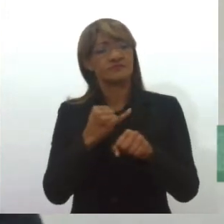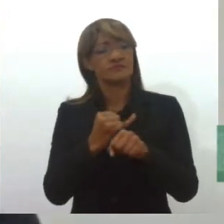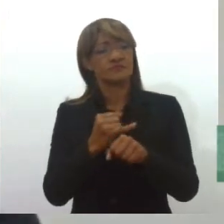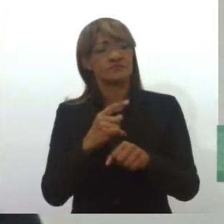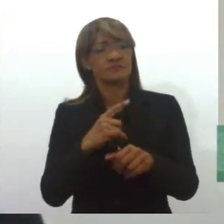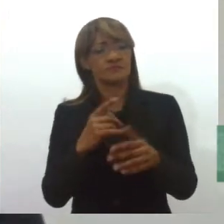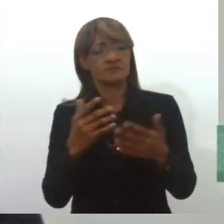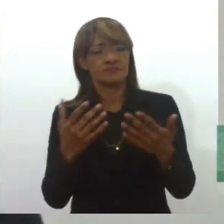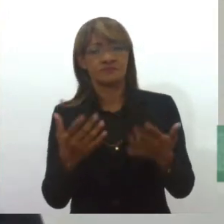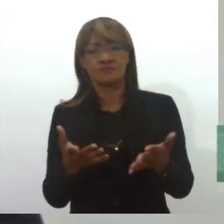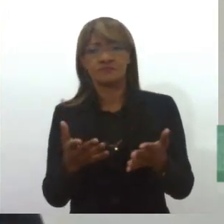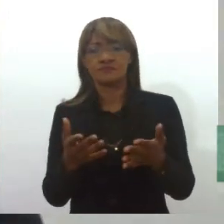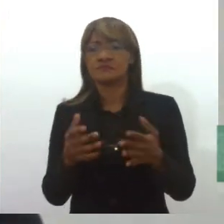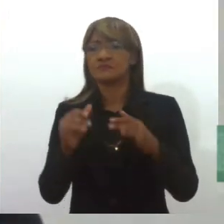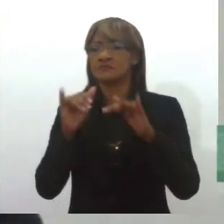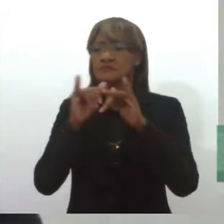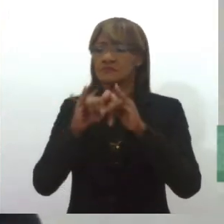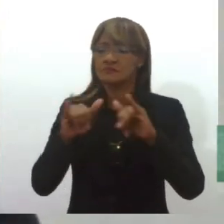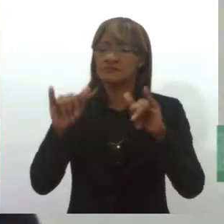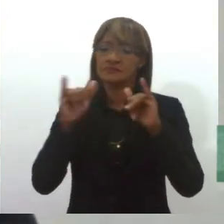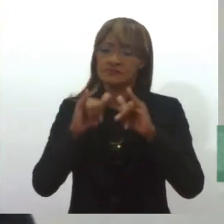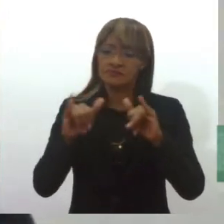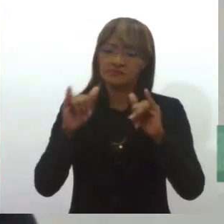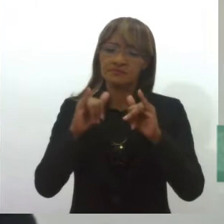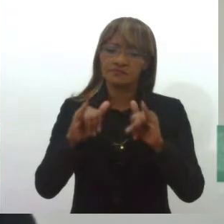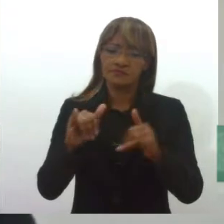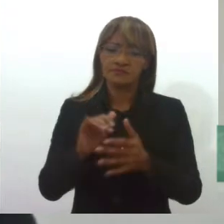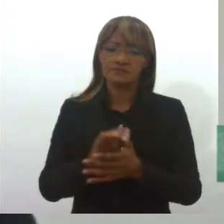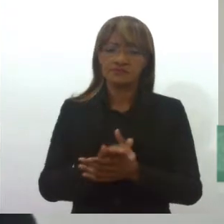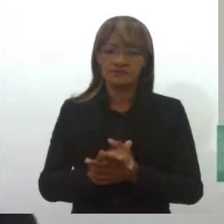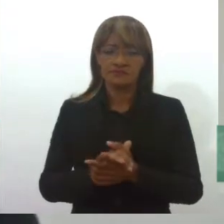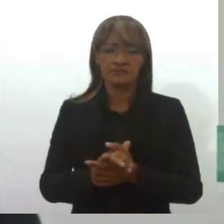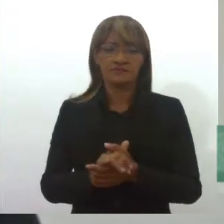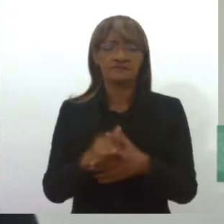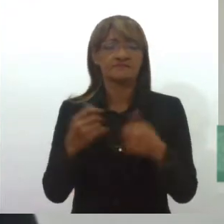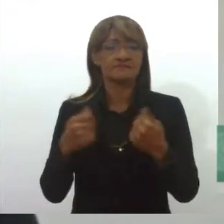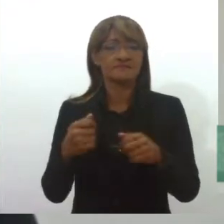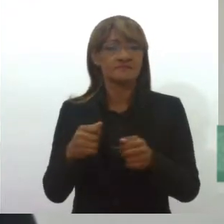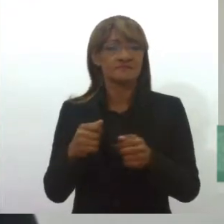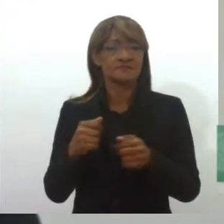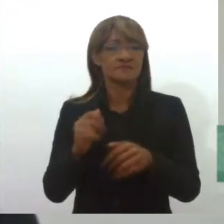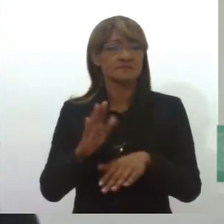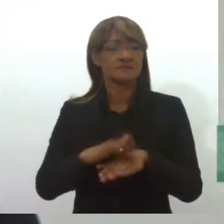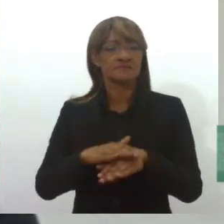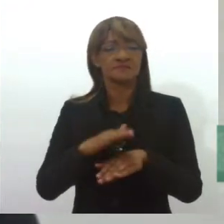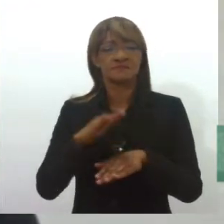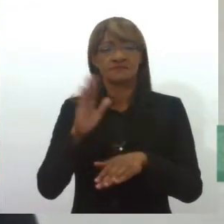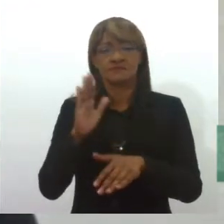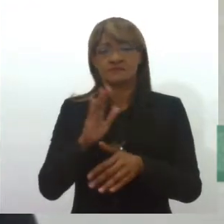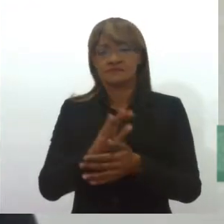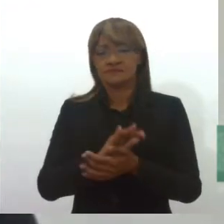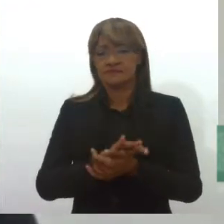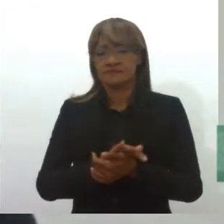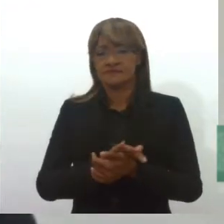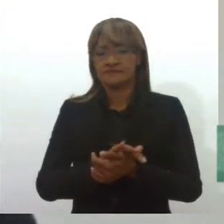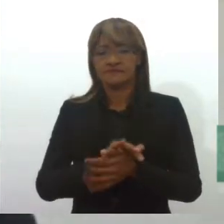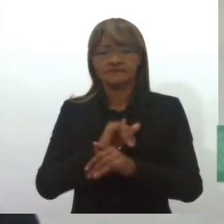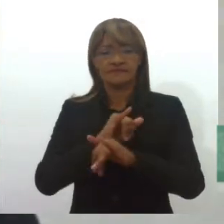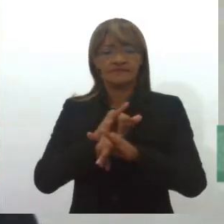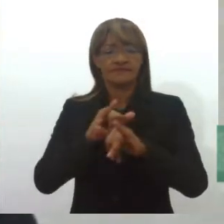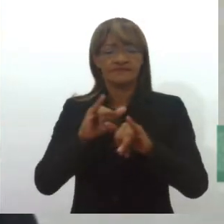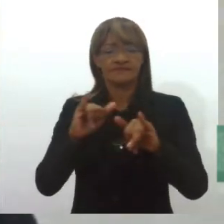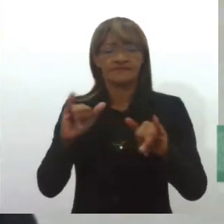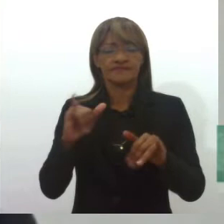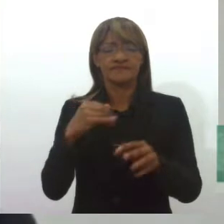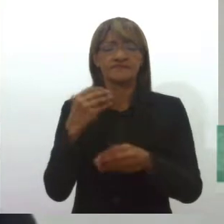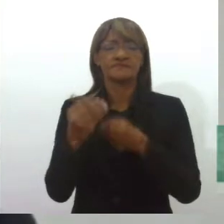essa divulgação, ela ainda permite que a gente amplie ainda mais. E 18 de maio, nós temos o Dia Nacional